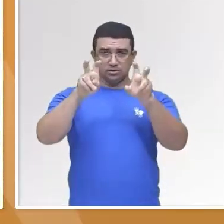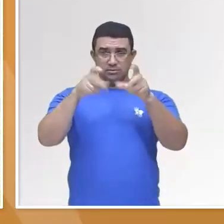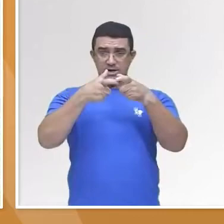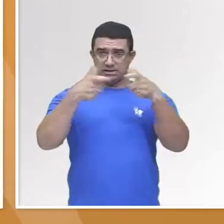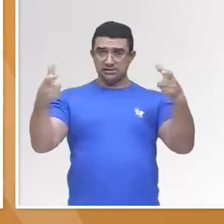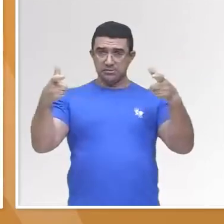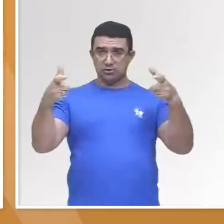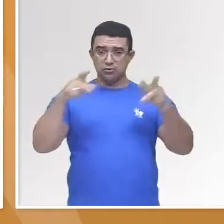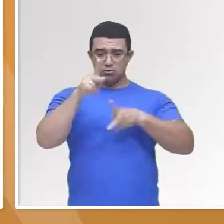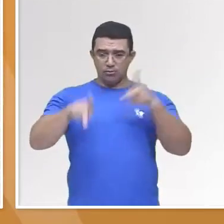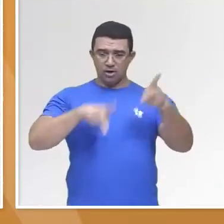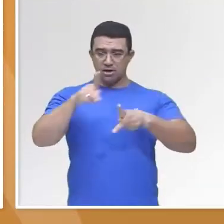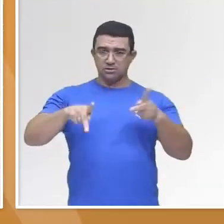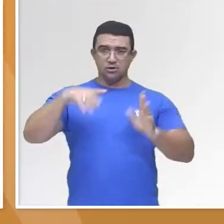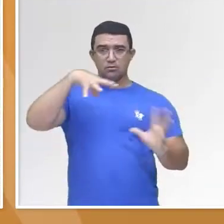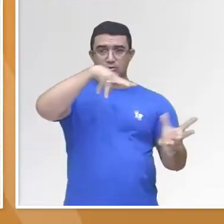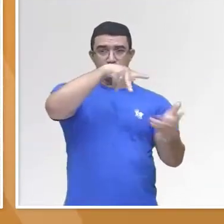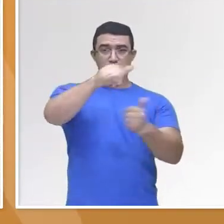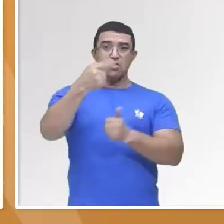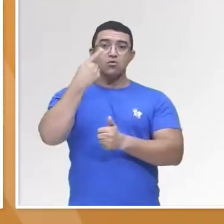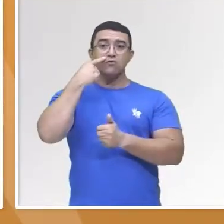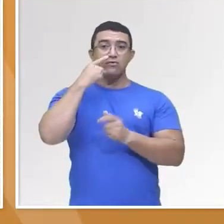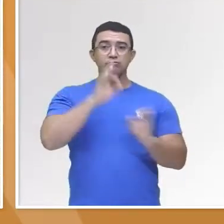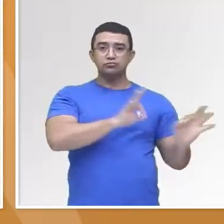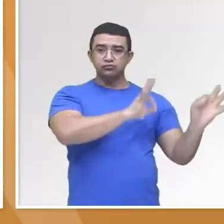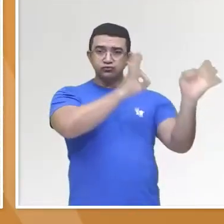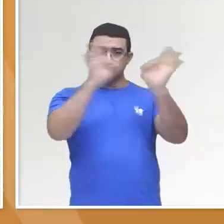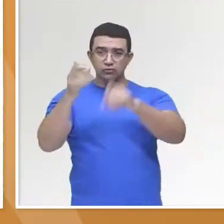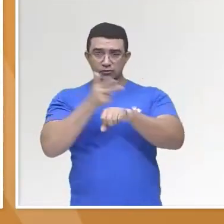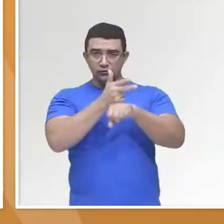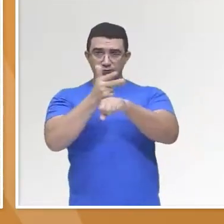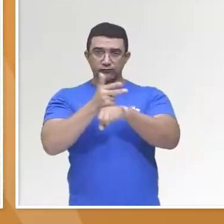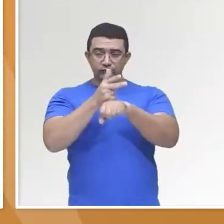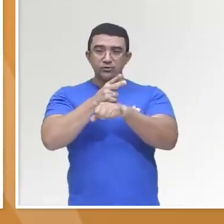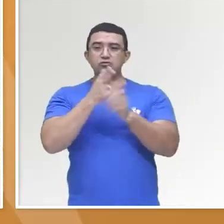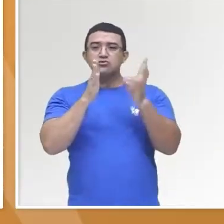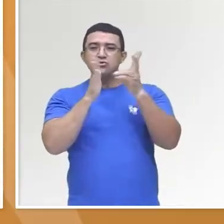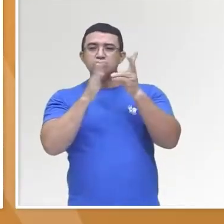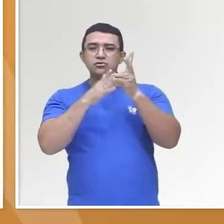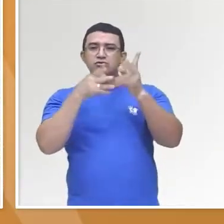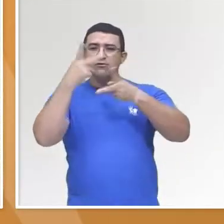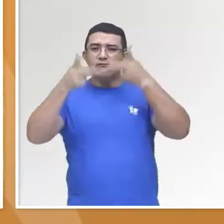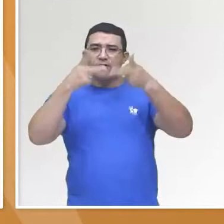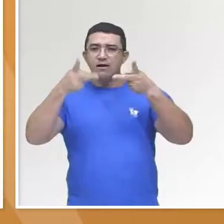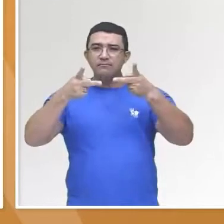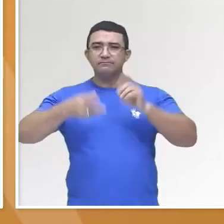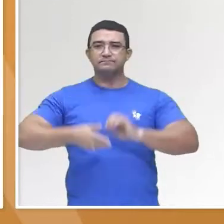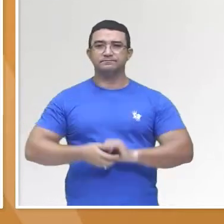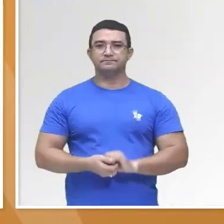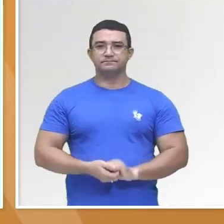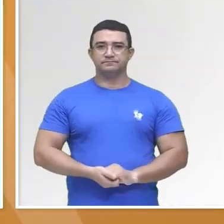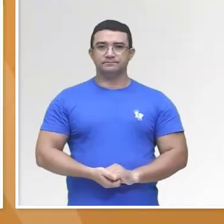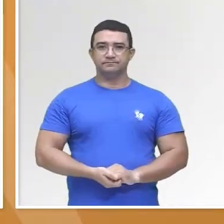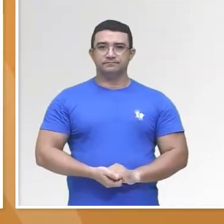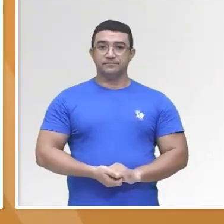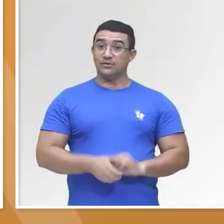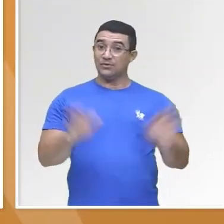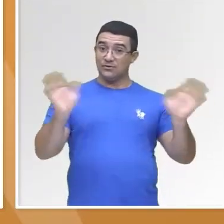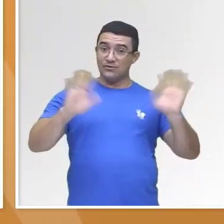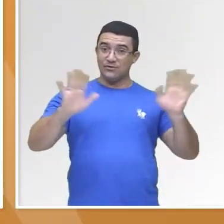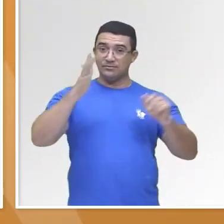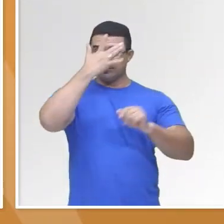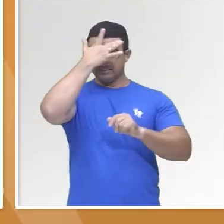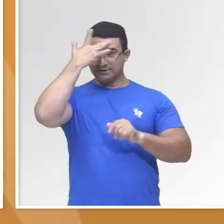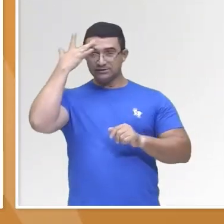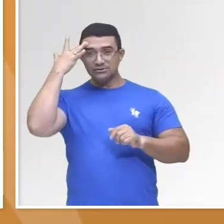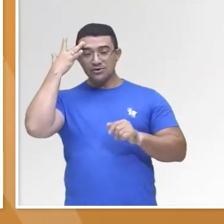mundial, nós vamos assistir, então, o que o Curumim tem para falar para a gente sobre isso, e já já eu retorno com vocês. Oi, pessoal!